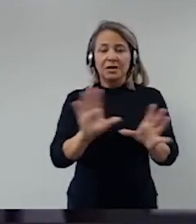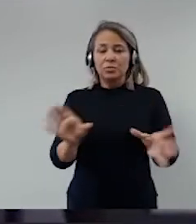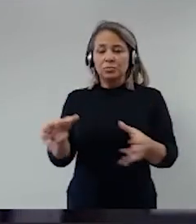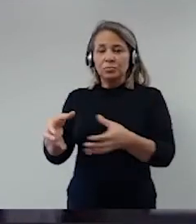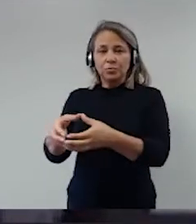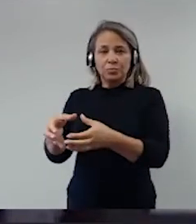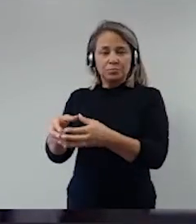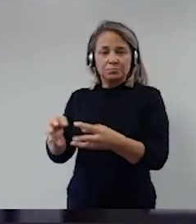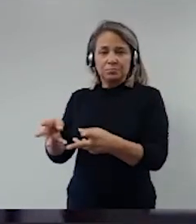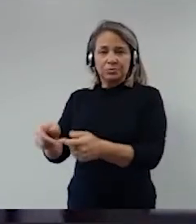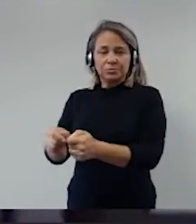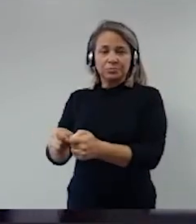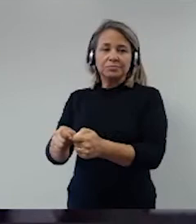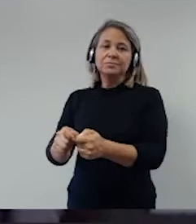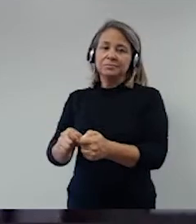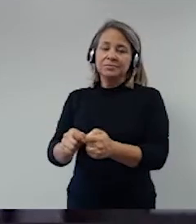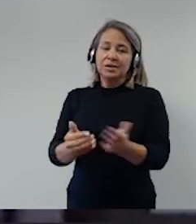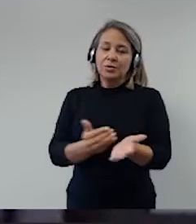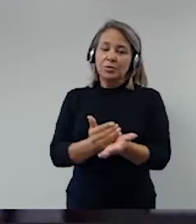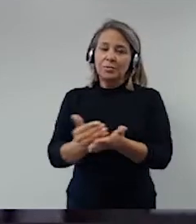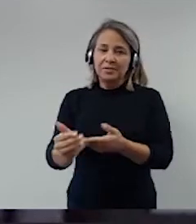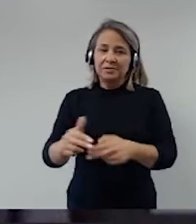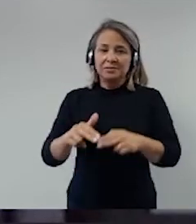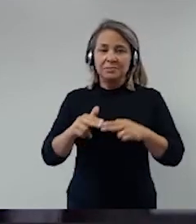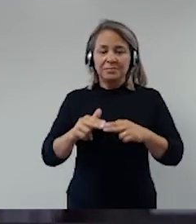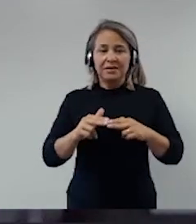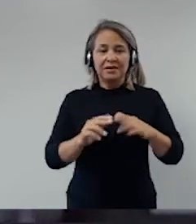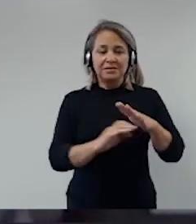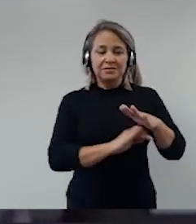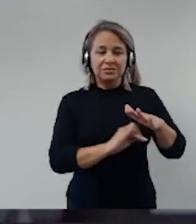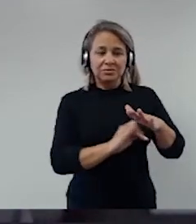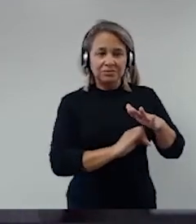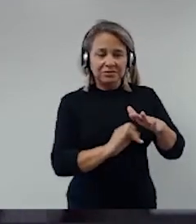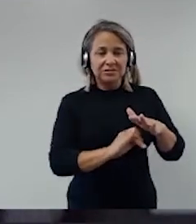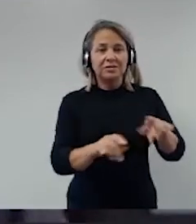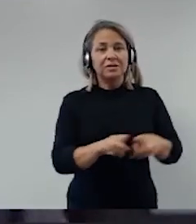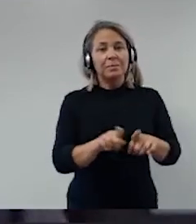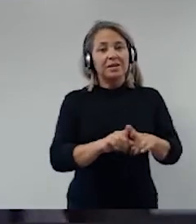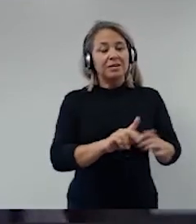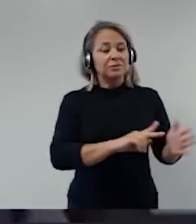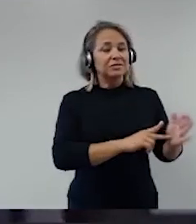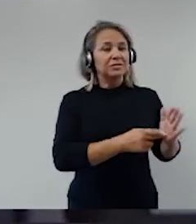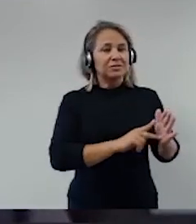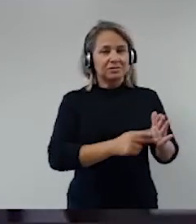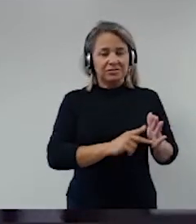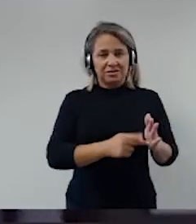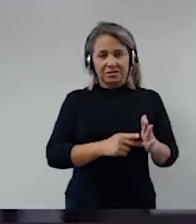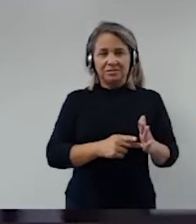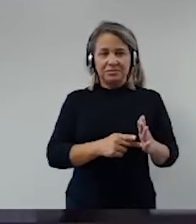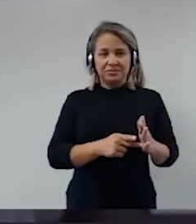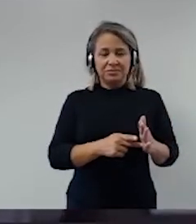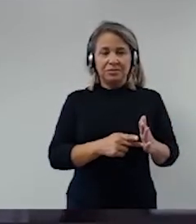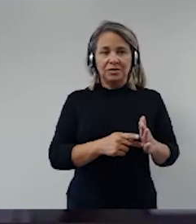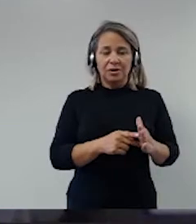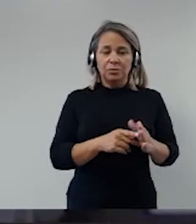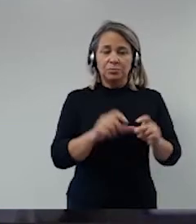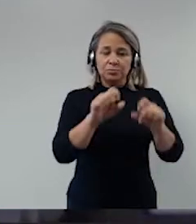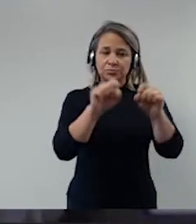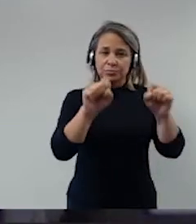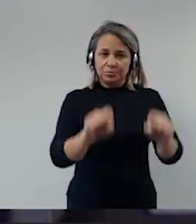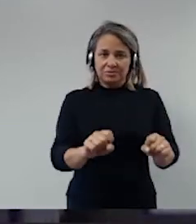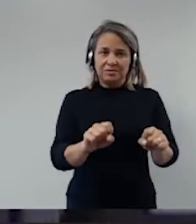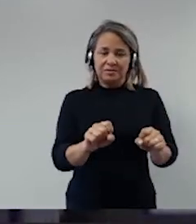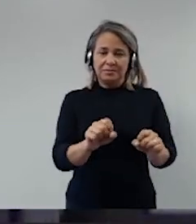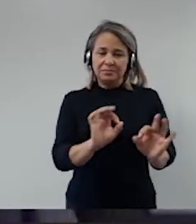coletivo que se dá a partir das instituições, das entidades sindicais, ou seja, do mecanismo de representação.